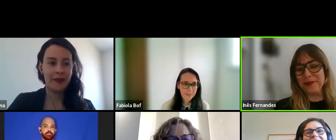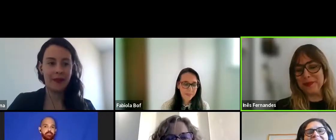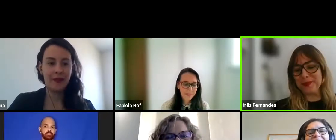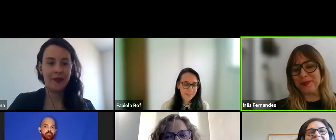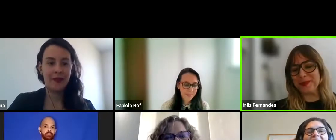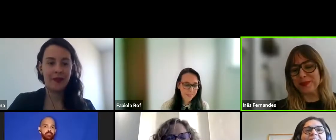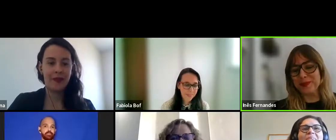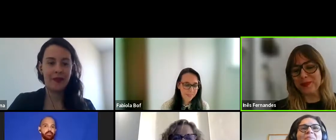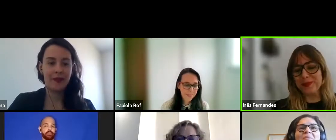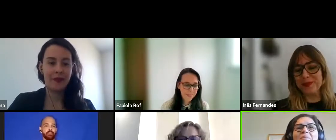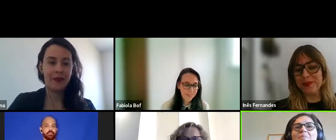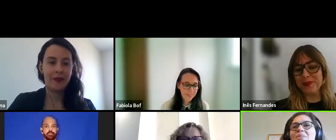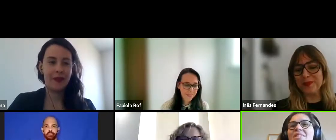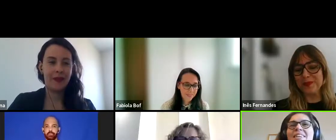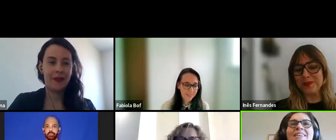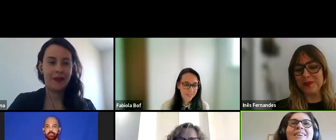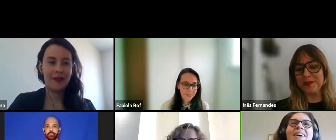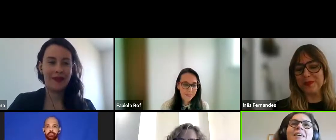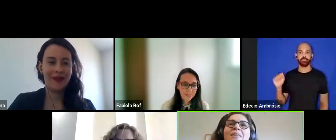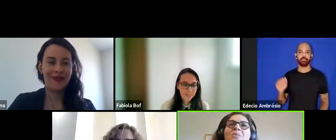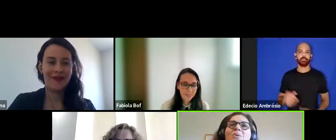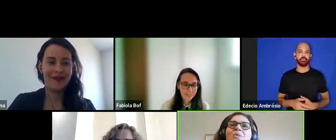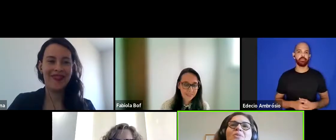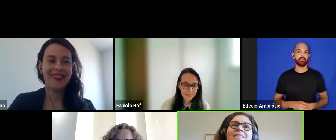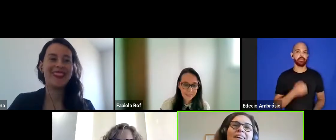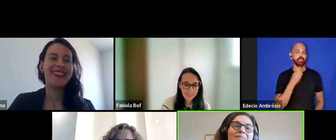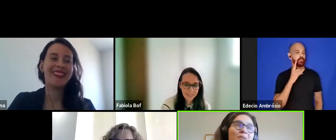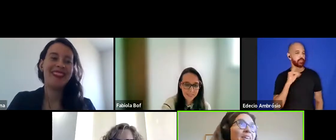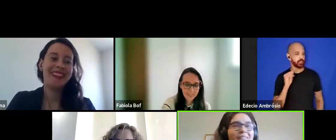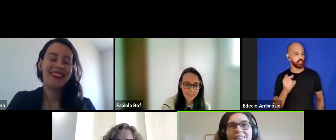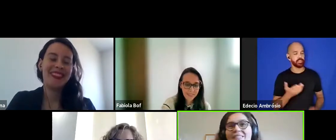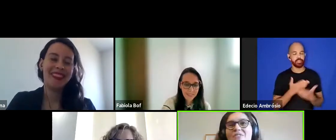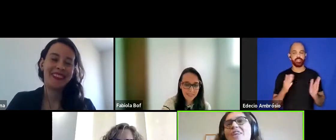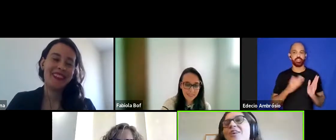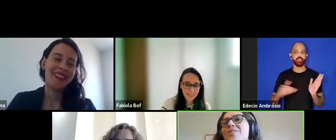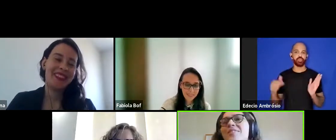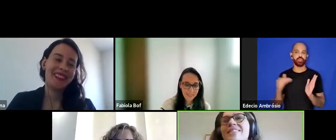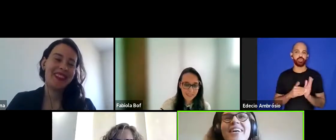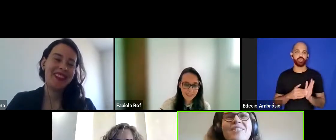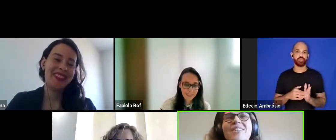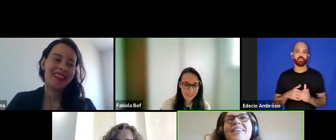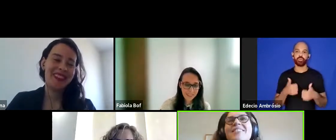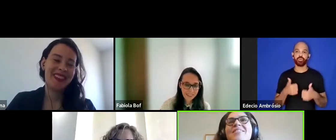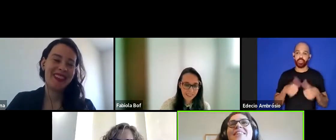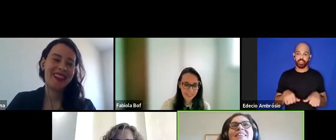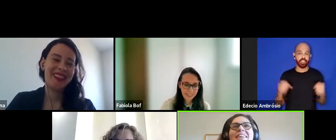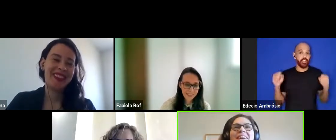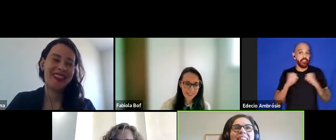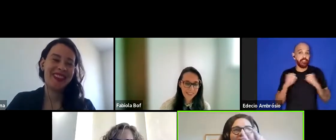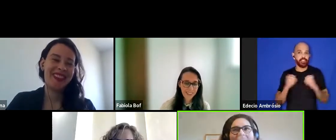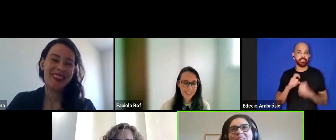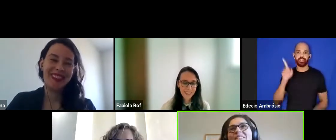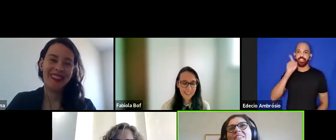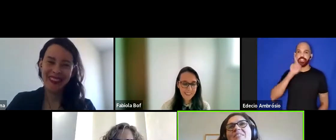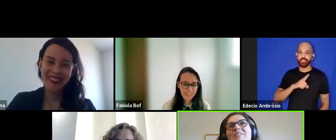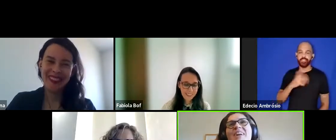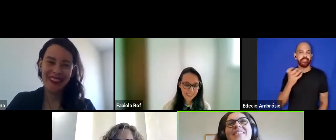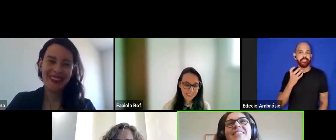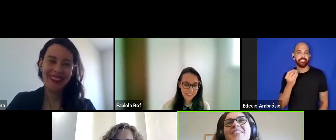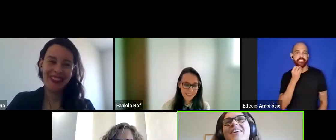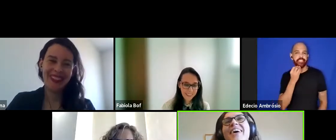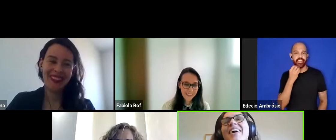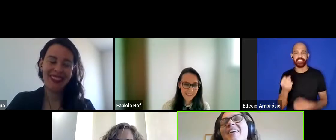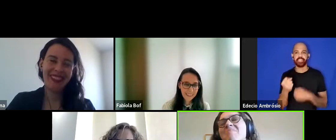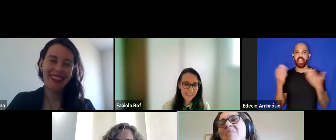Flávia? Bom dia a todos. Estou aqui nesse frio dos Estados Unidos, queria estar aí nesse calorzinho